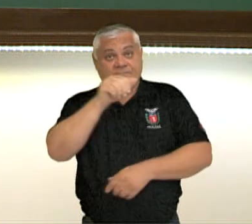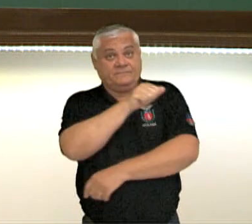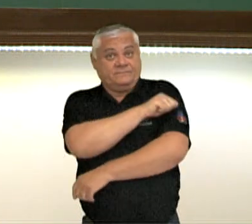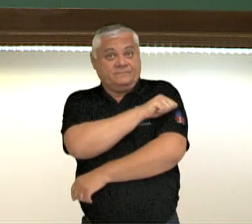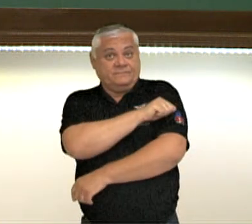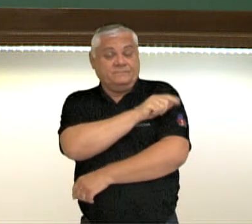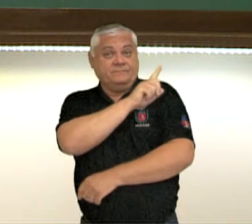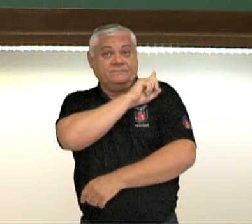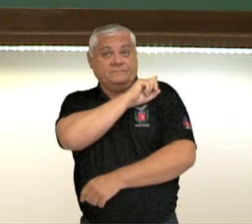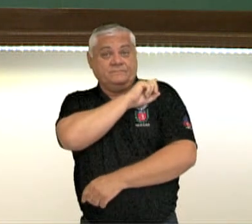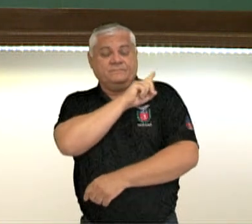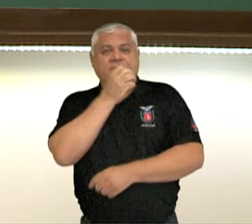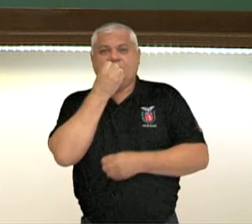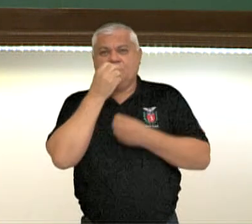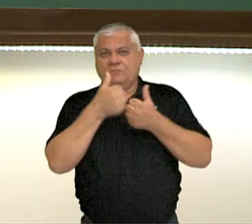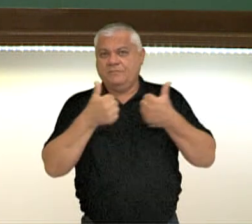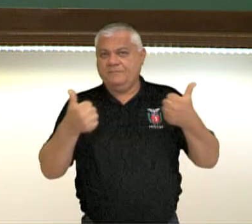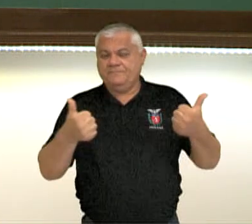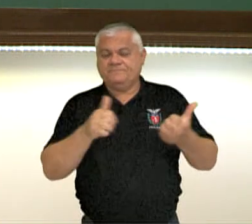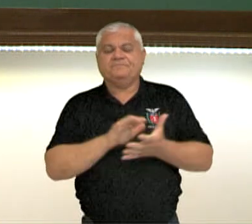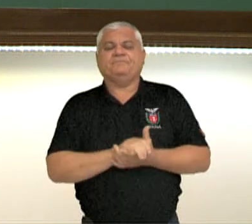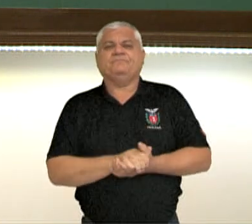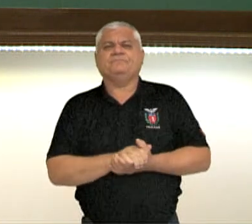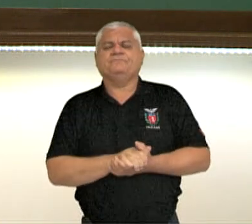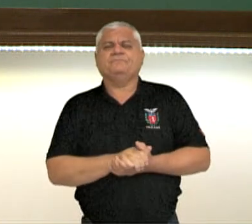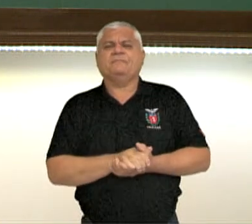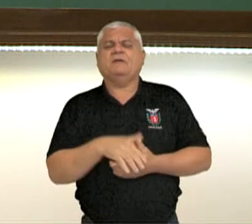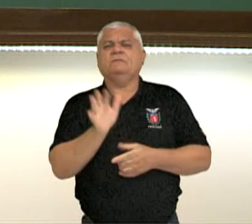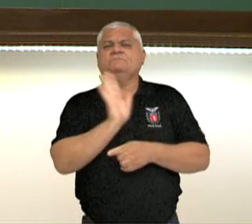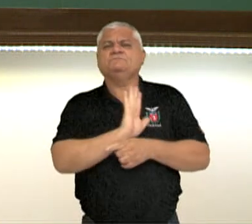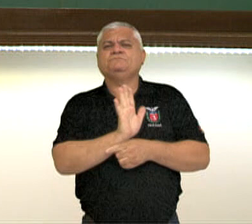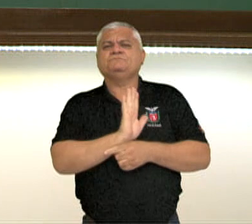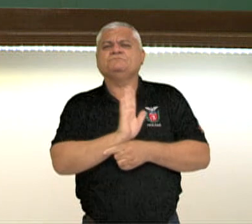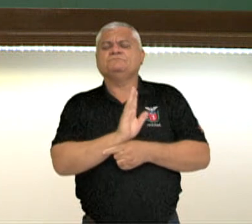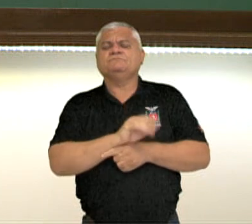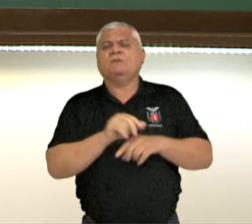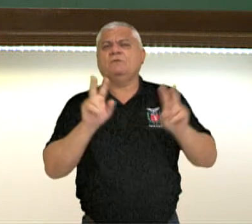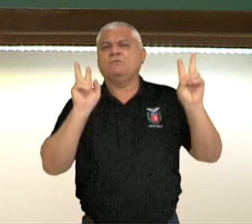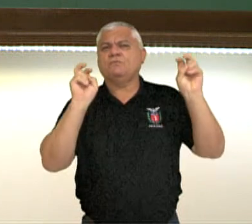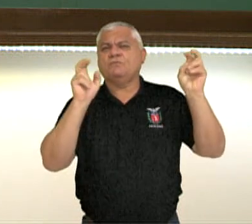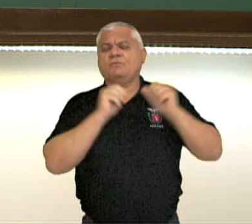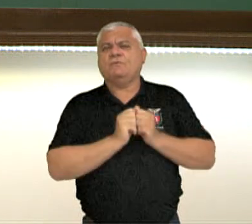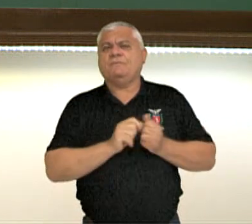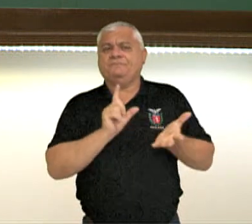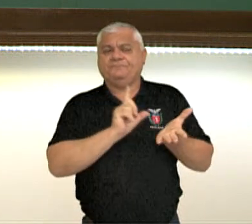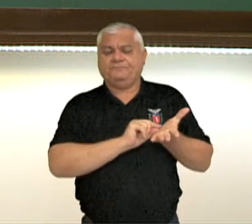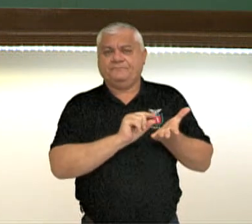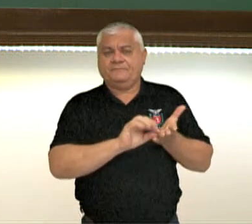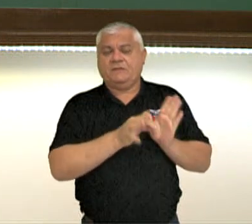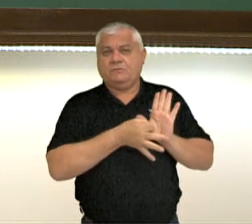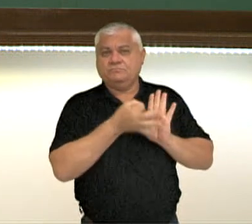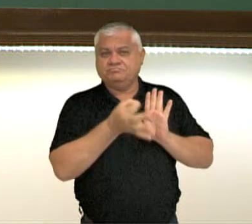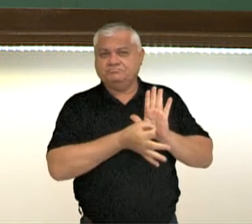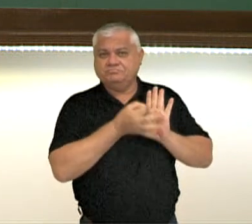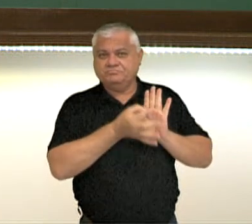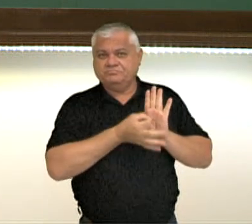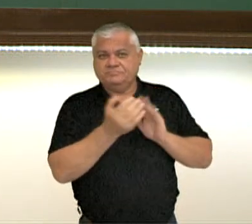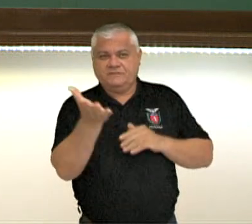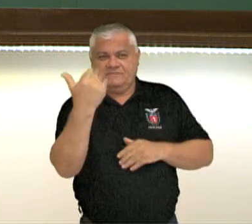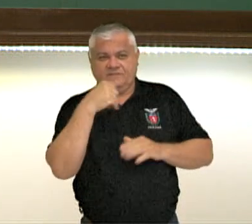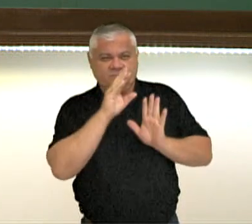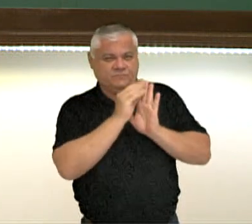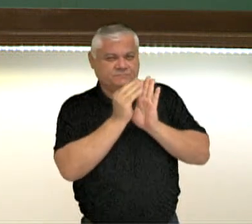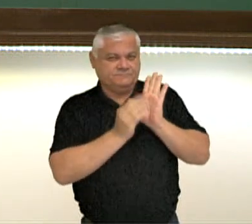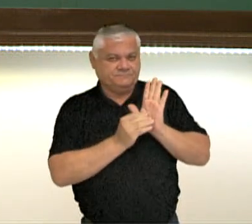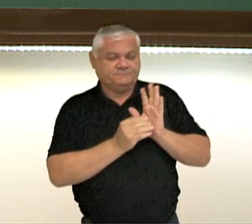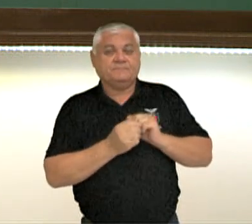estudantes da primeira série, tudo bem com vocês? Nesse vídeo nós vamos falar sobre o artigo de opinião. Vamos aos